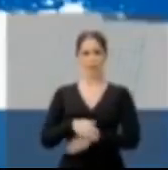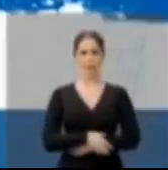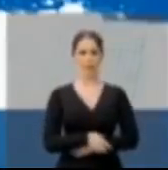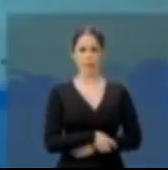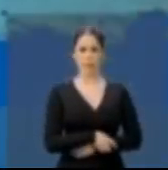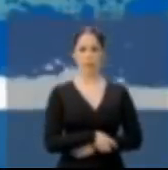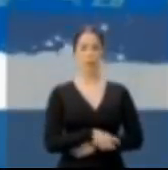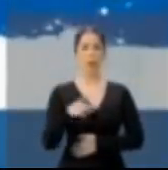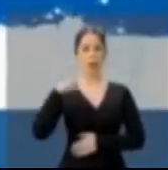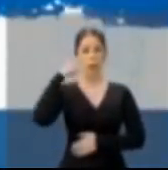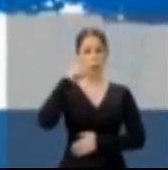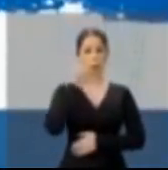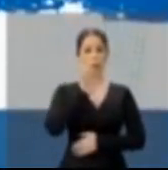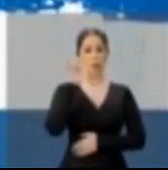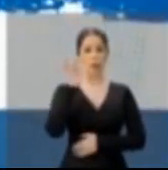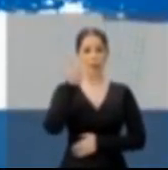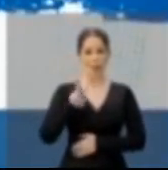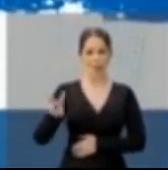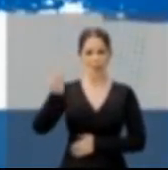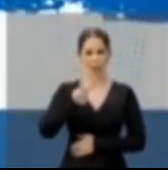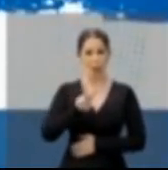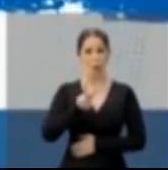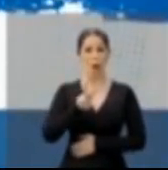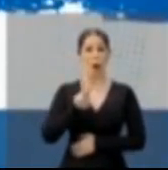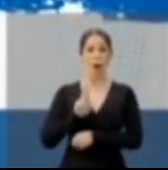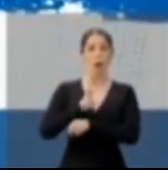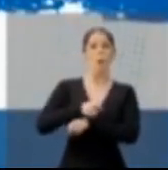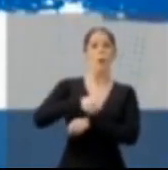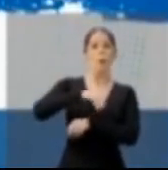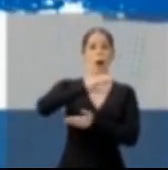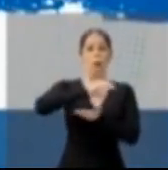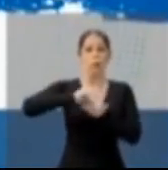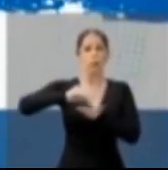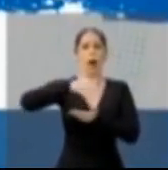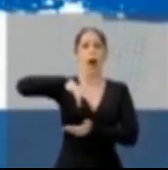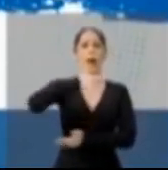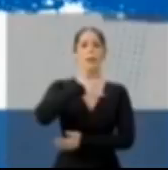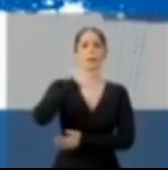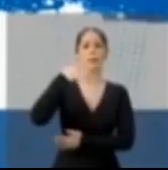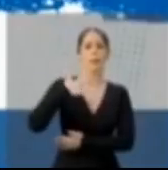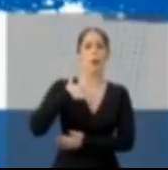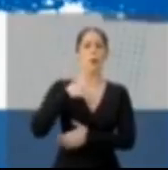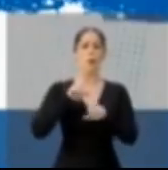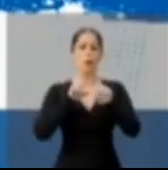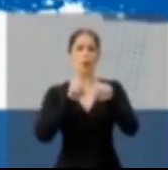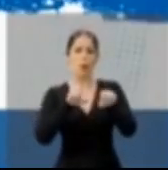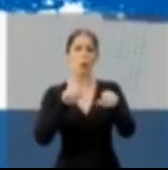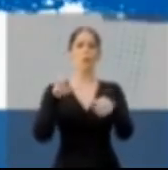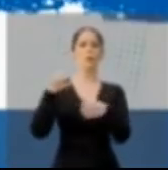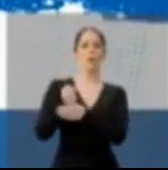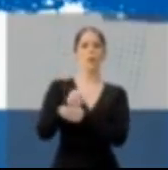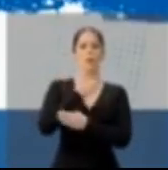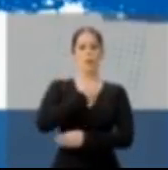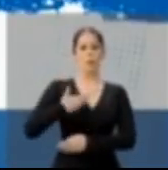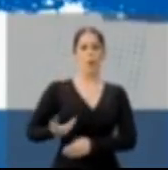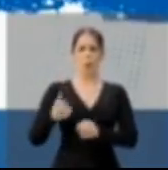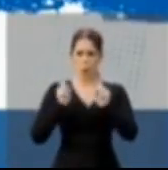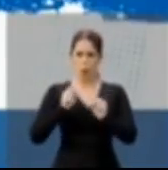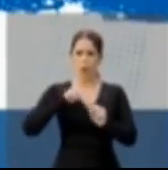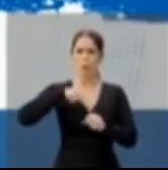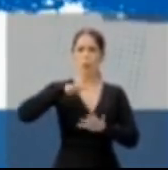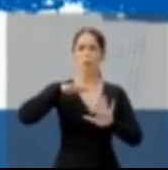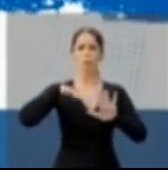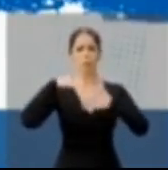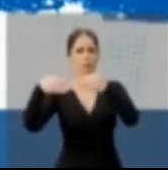Zero. Um deputado federal de Viamão representará mais recursos para a saúde, educação e segurança pública. Poderemos ter